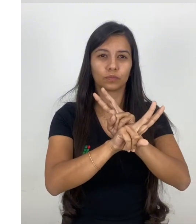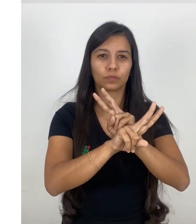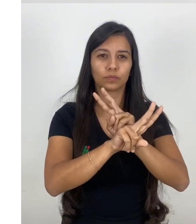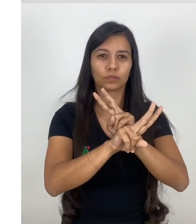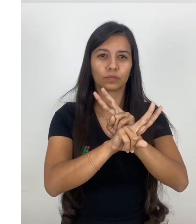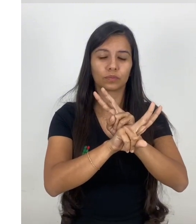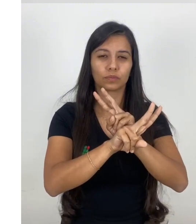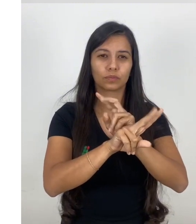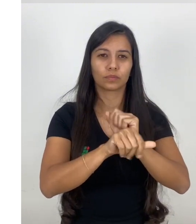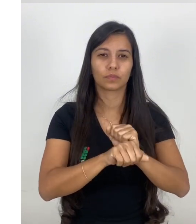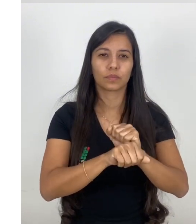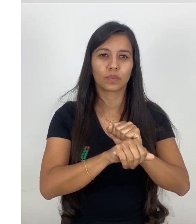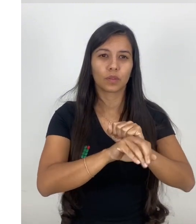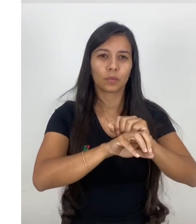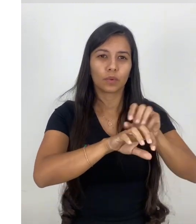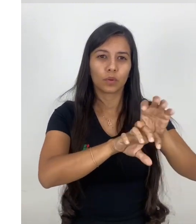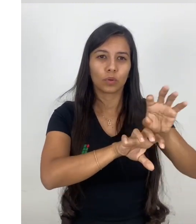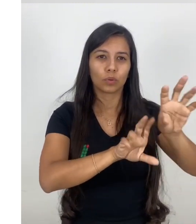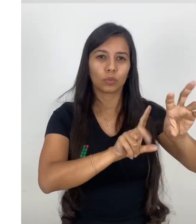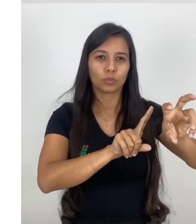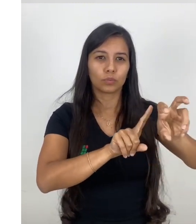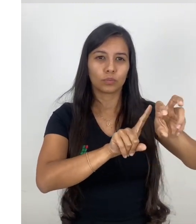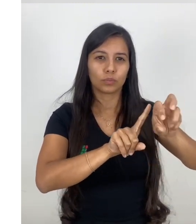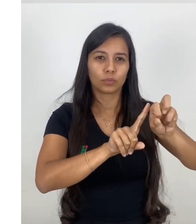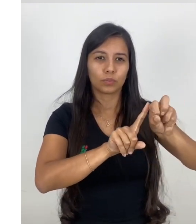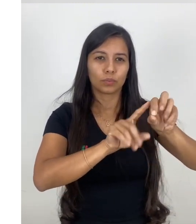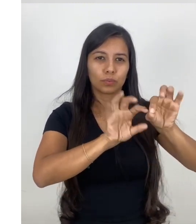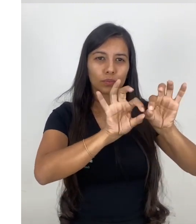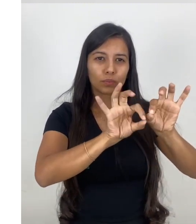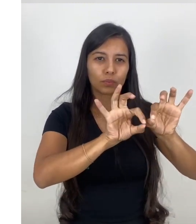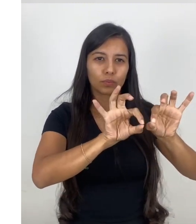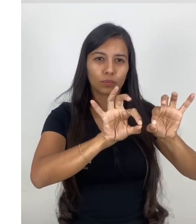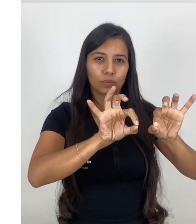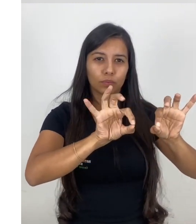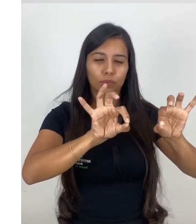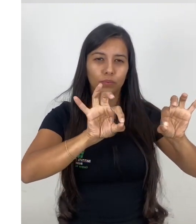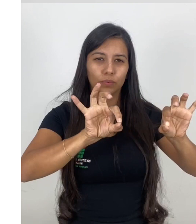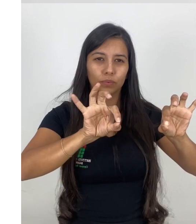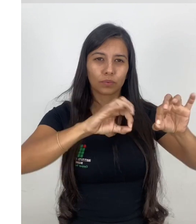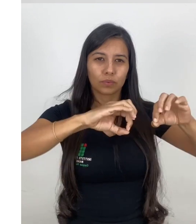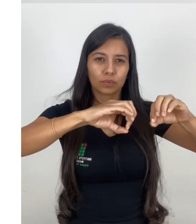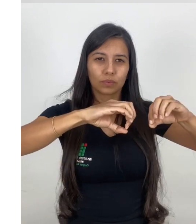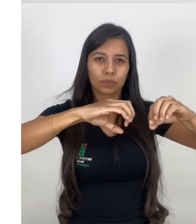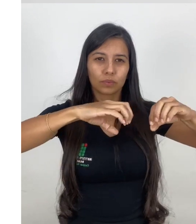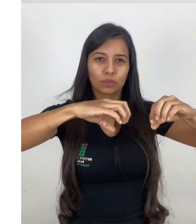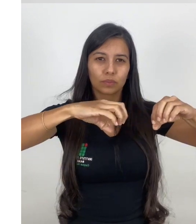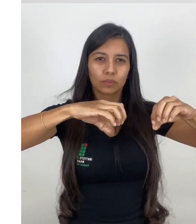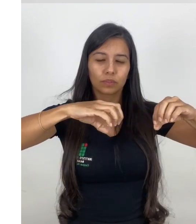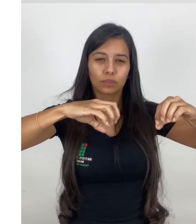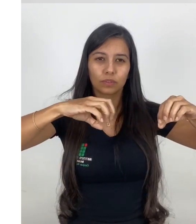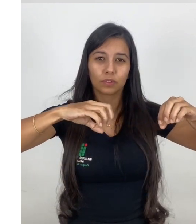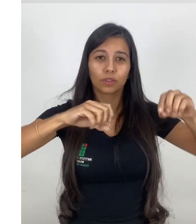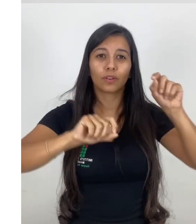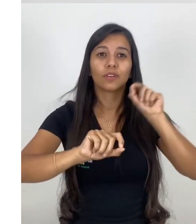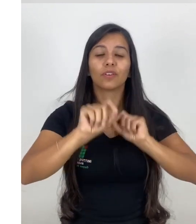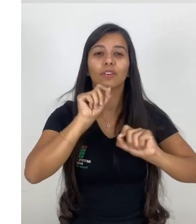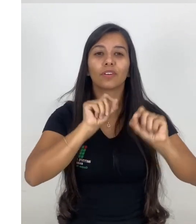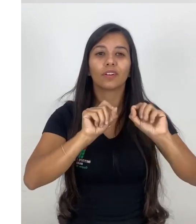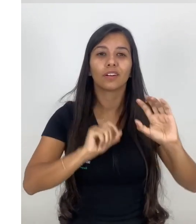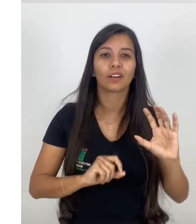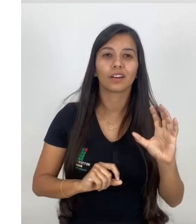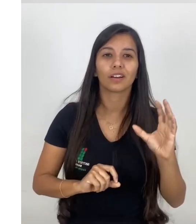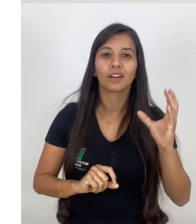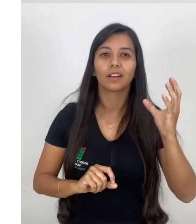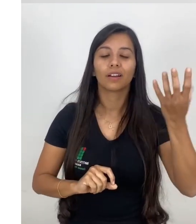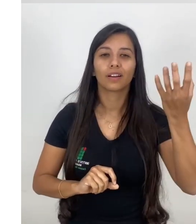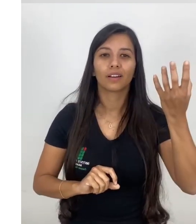Os cromossomos eles começam a ser puxados pelas fibras de Aster, e ao serem puxados pelas fibras de Aster, eles